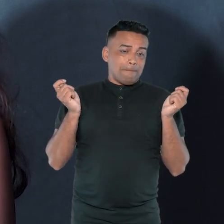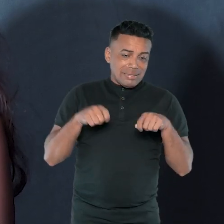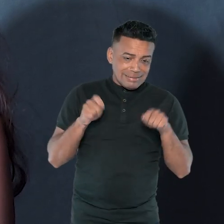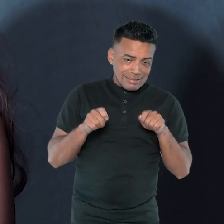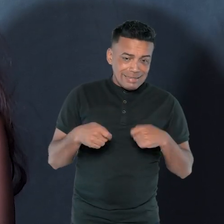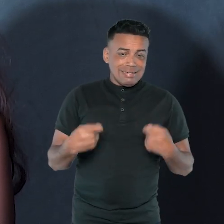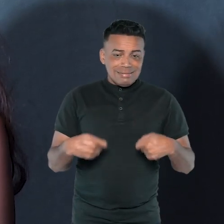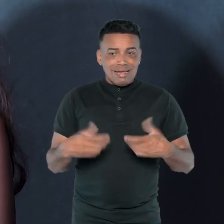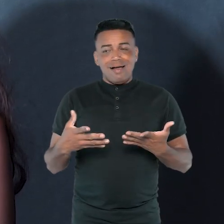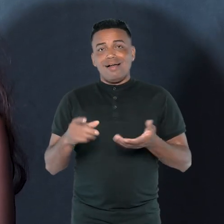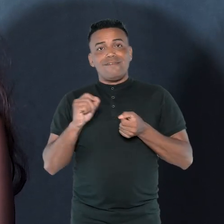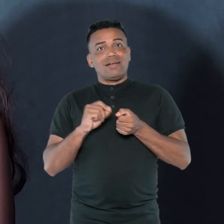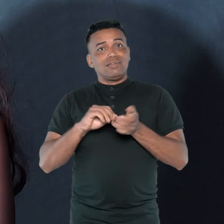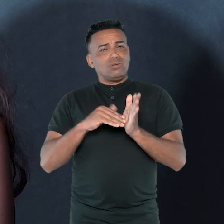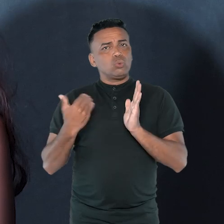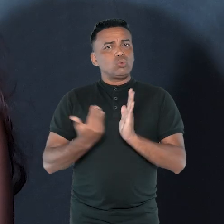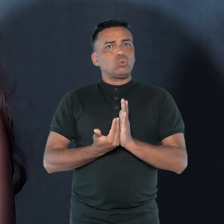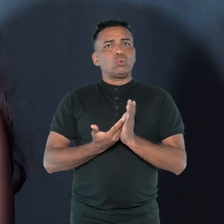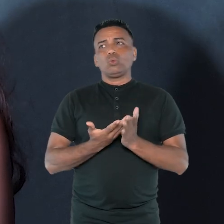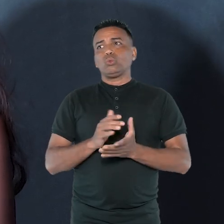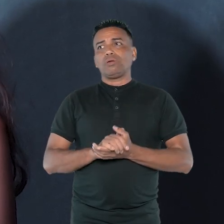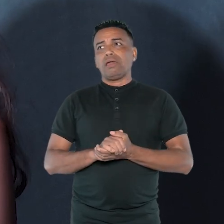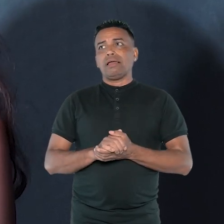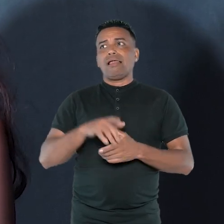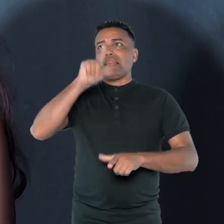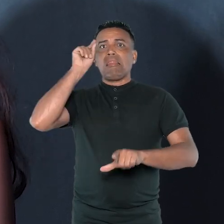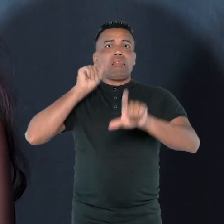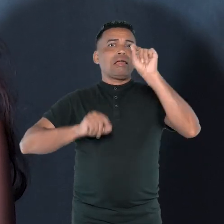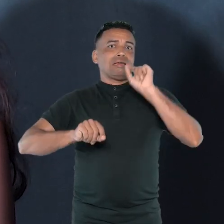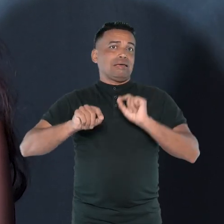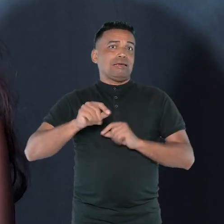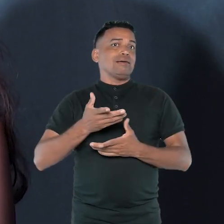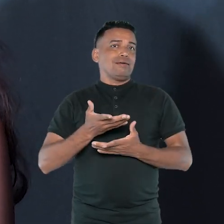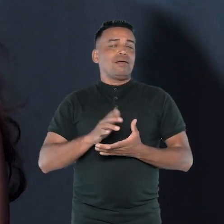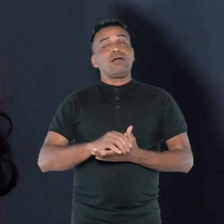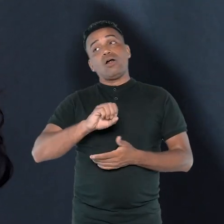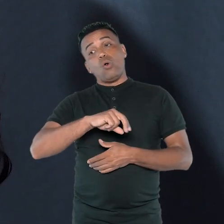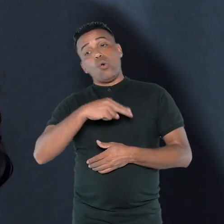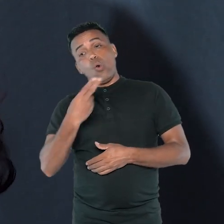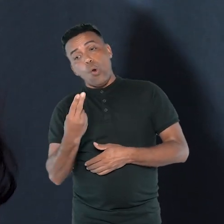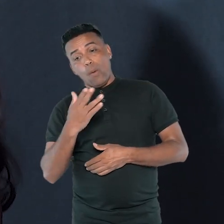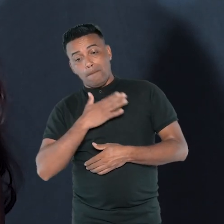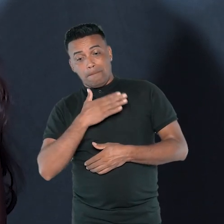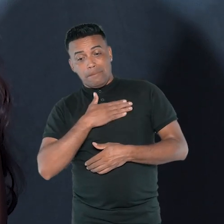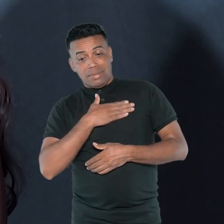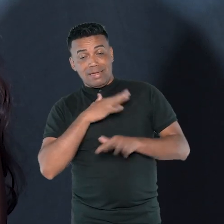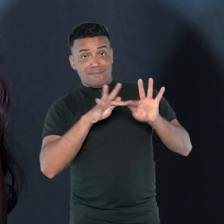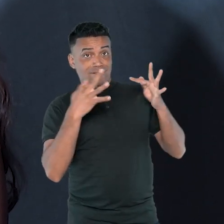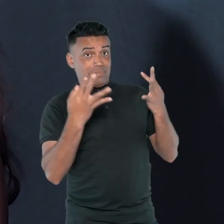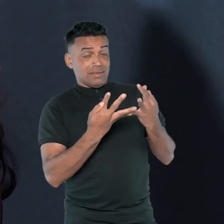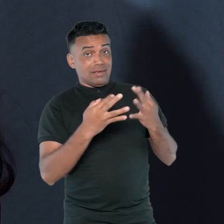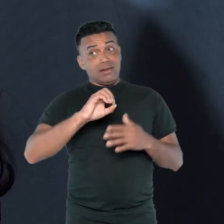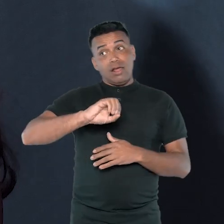necessariamente fazer de tudo um critério de decidibilidade, que ou a minha família, ou o